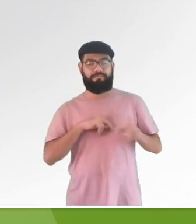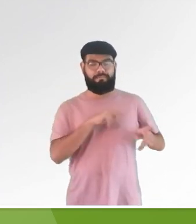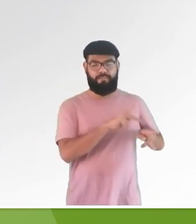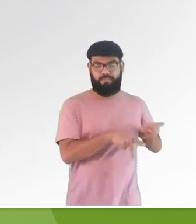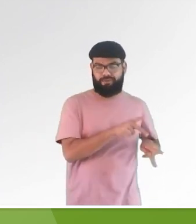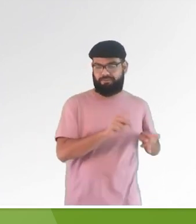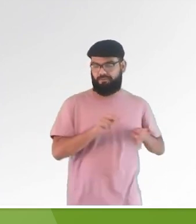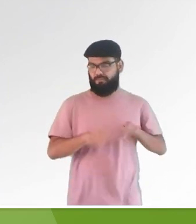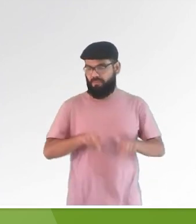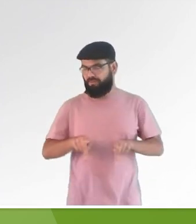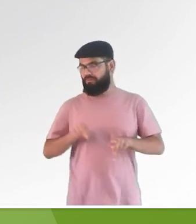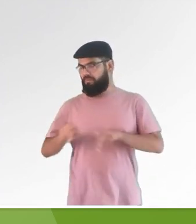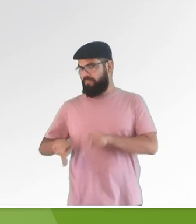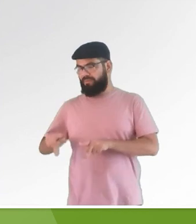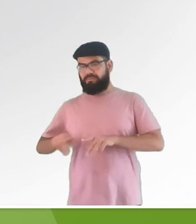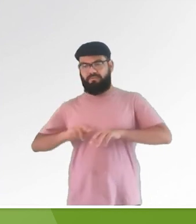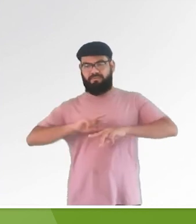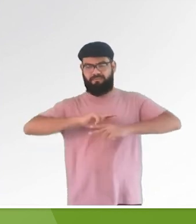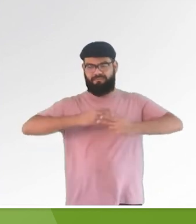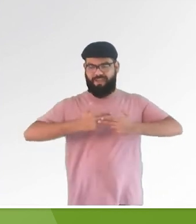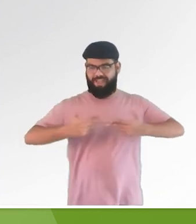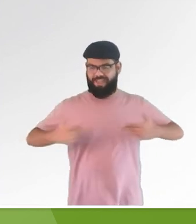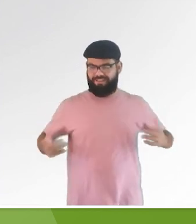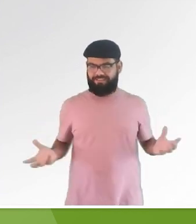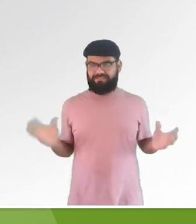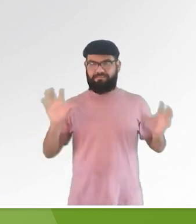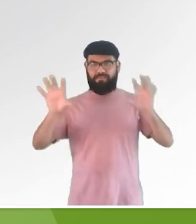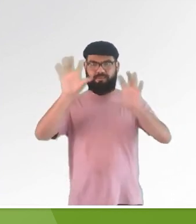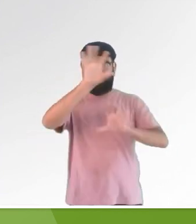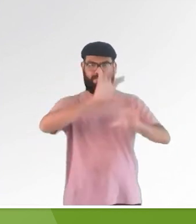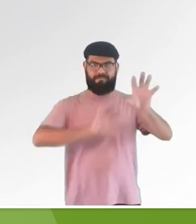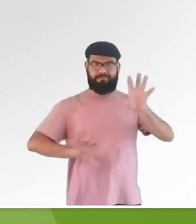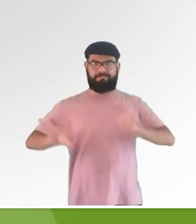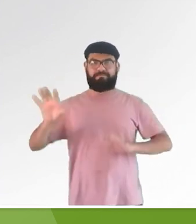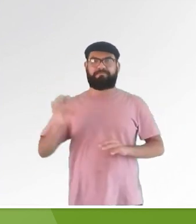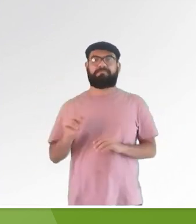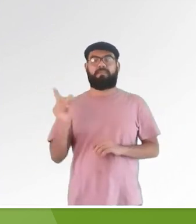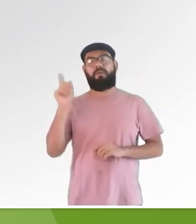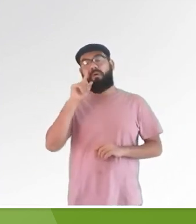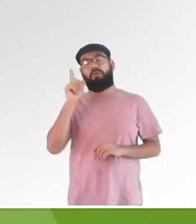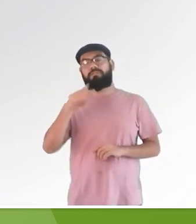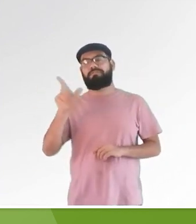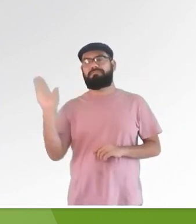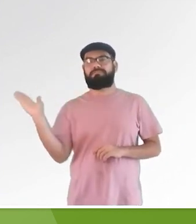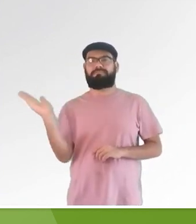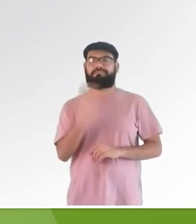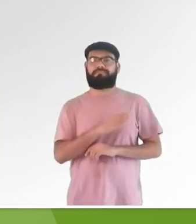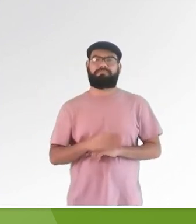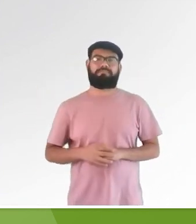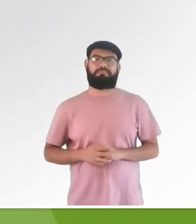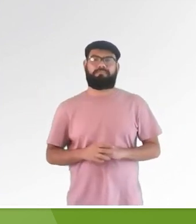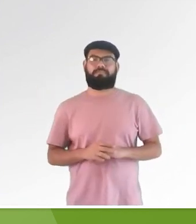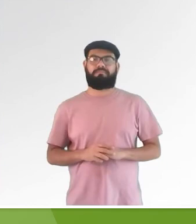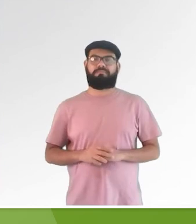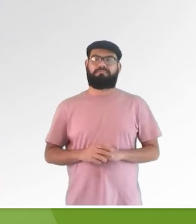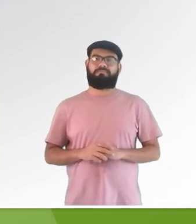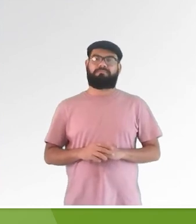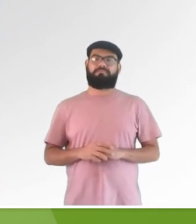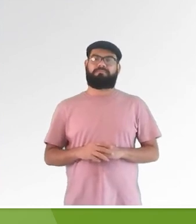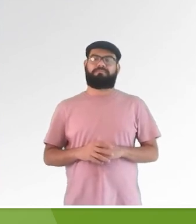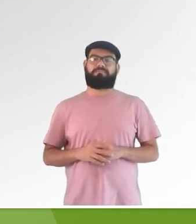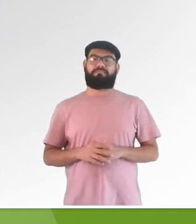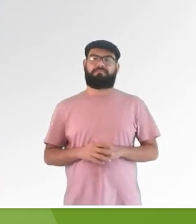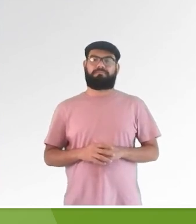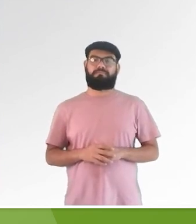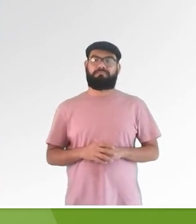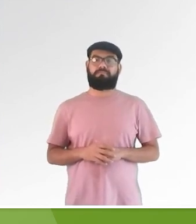mesmo ambiente. Se a gente avançar de cenário, olha só, vamos para onde agora? Mudando aqui. Esse ambiente aqui,